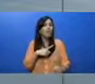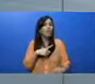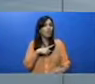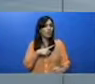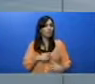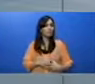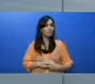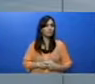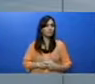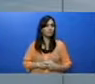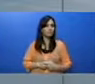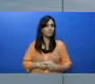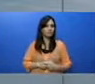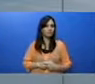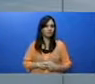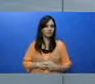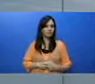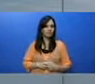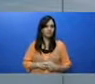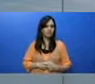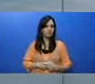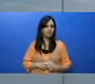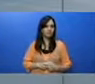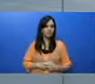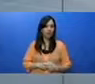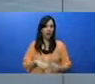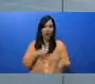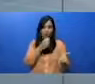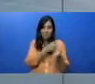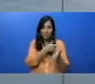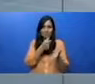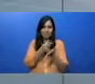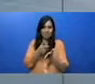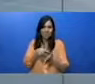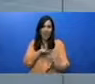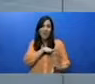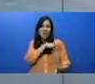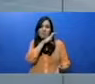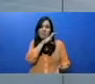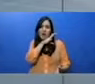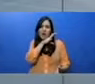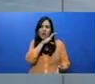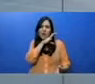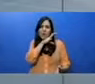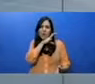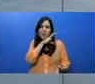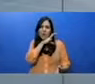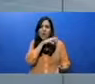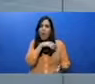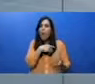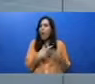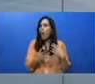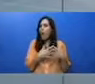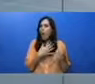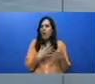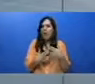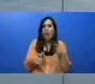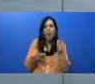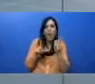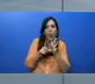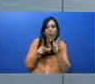Só dando para observarem? Olha só. Ao comprar um animal. Crianças, não é qualquer loja que